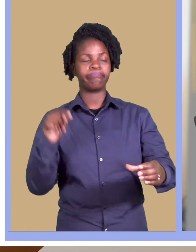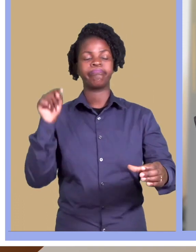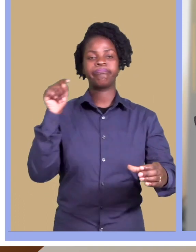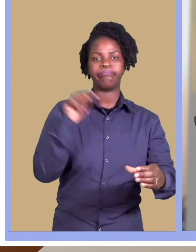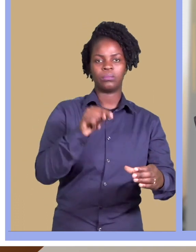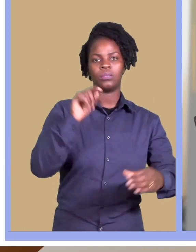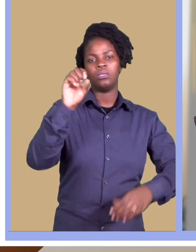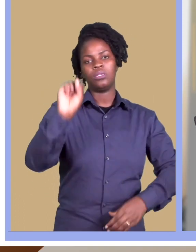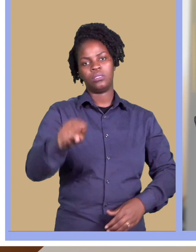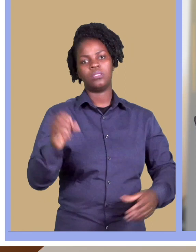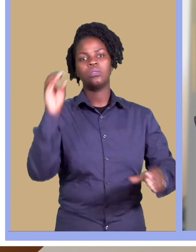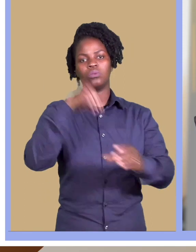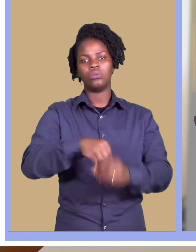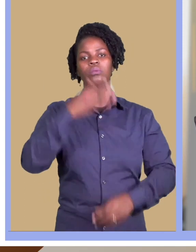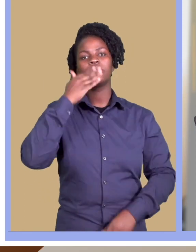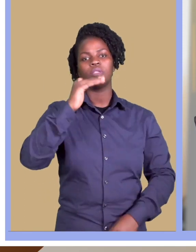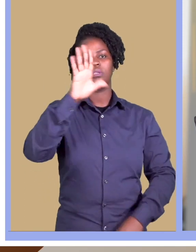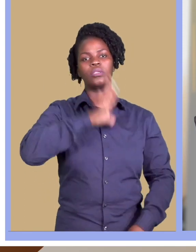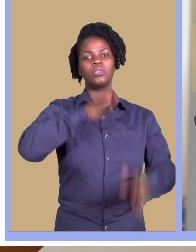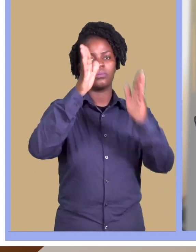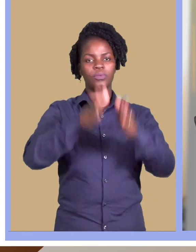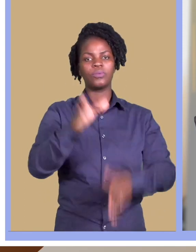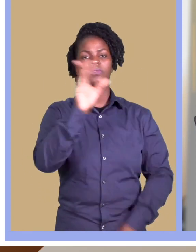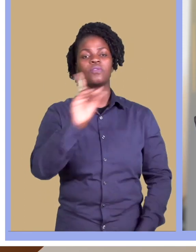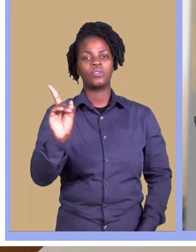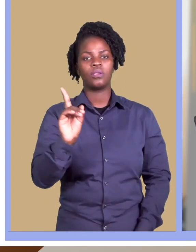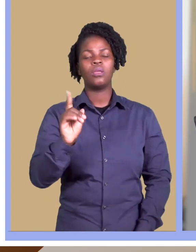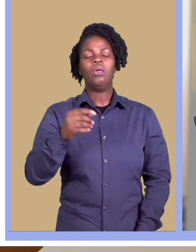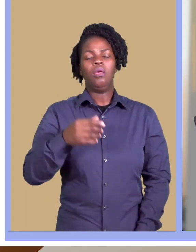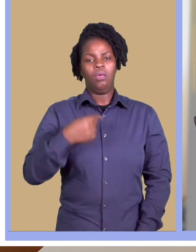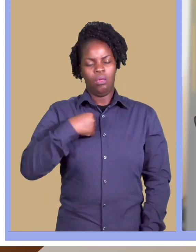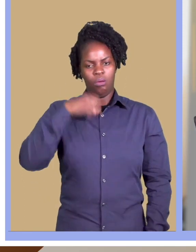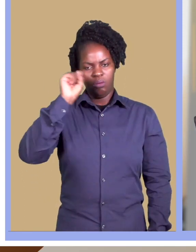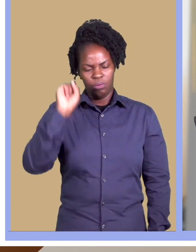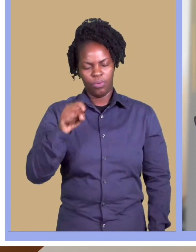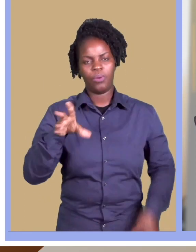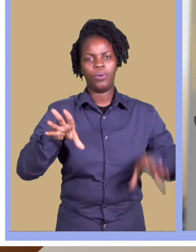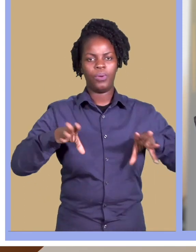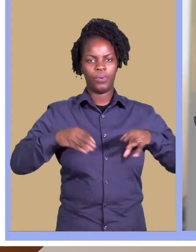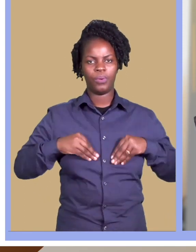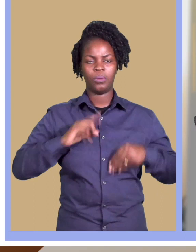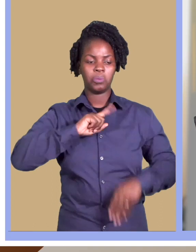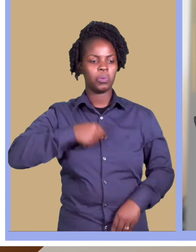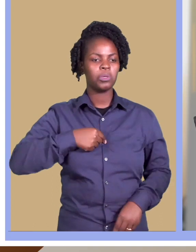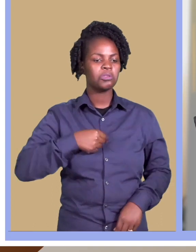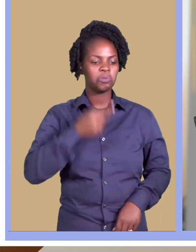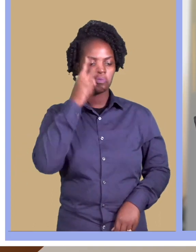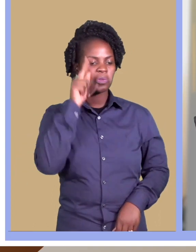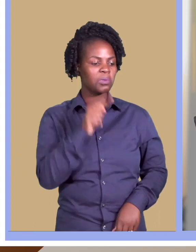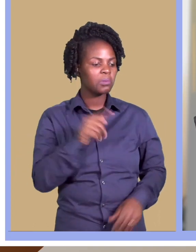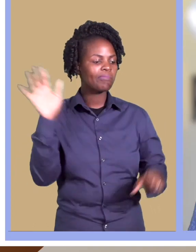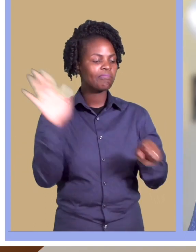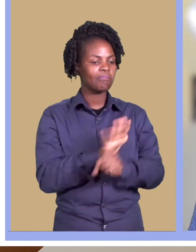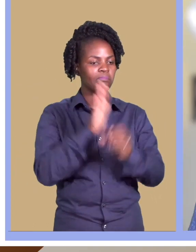contribui para a maior inclusão de pessoas com deficiência. Então, eu concordo. Muitas vezes a gente só tem lá números, mas não tem